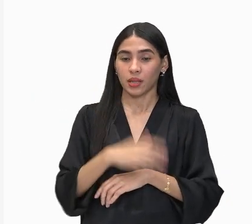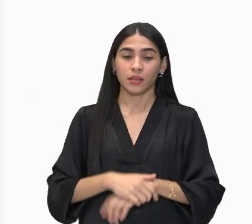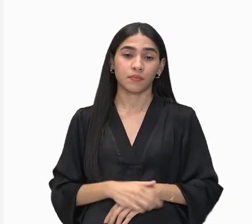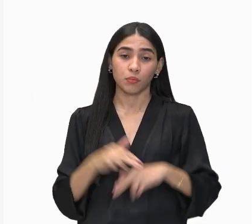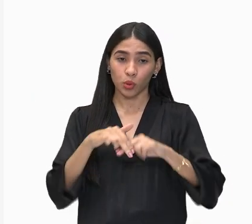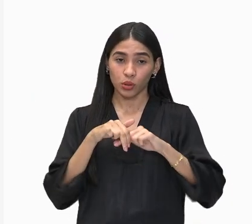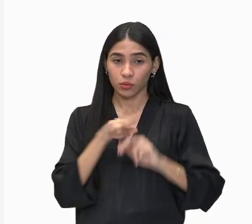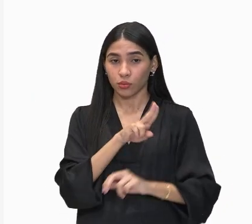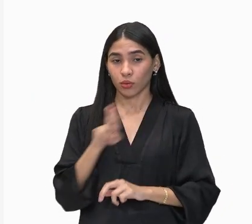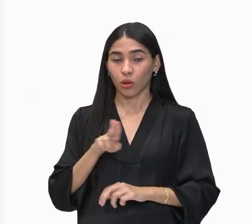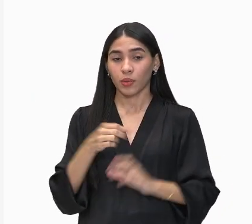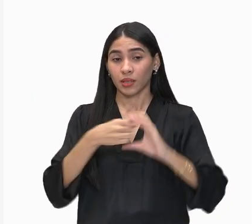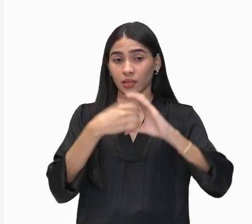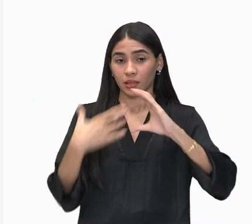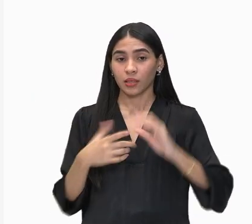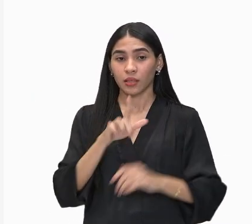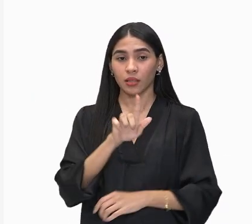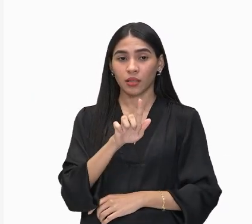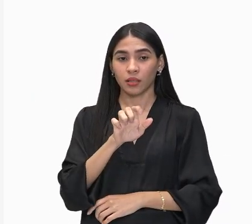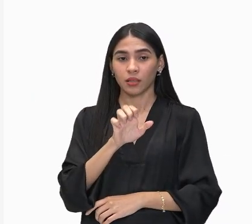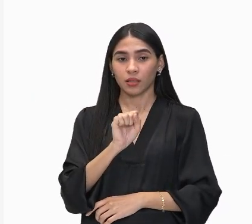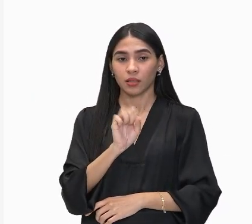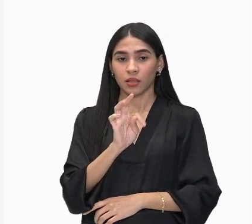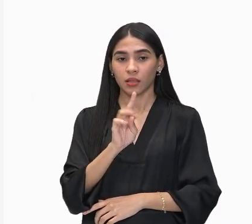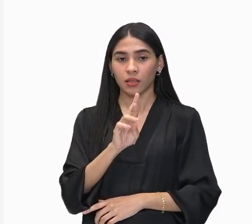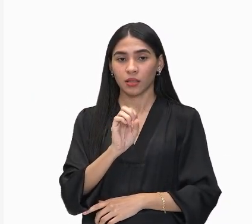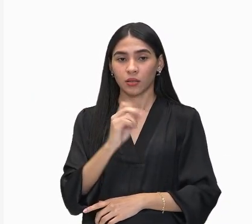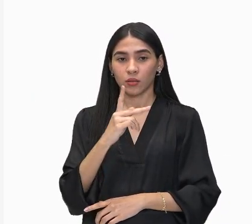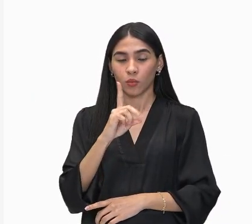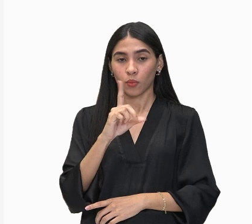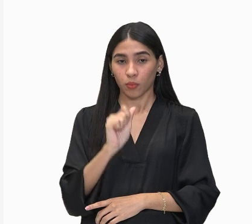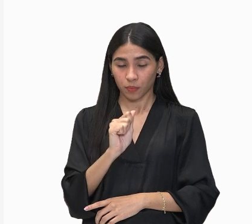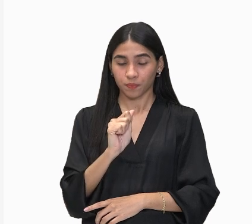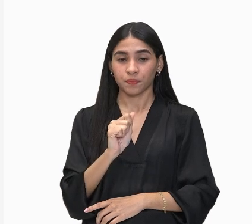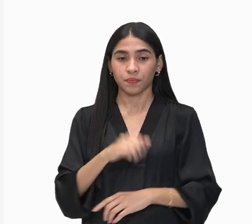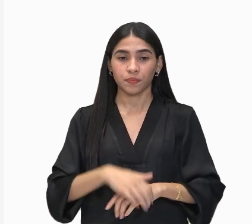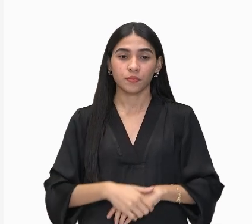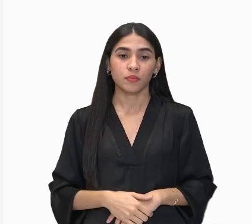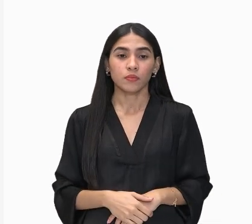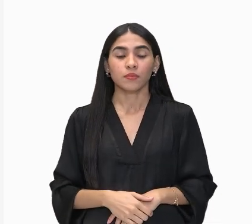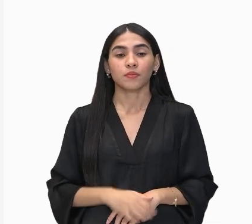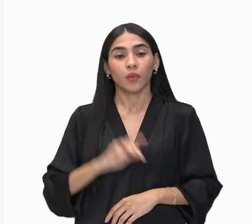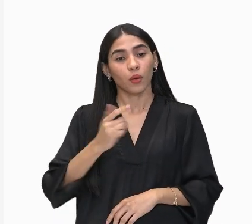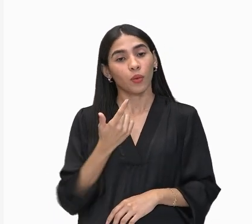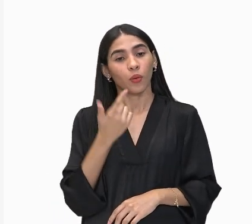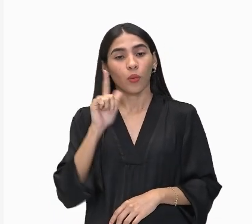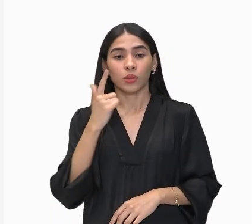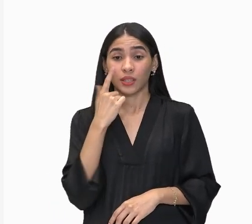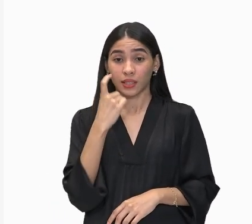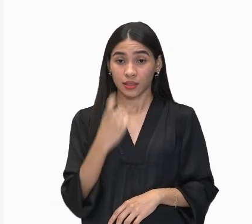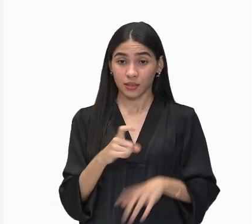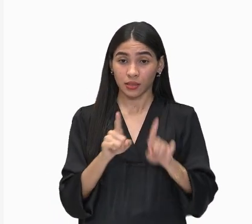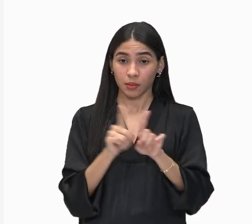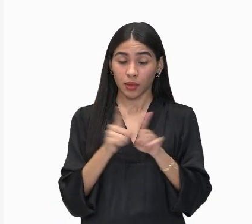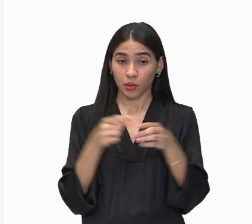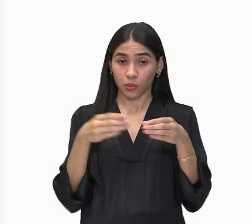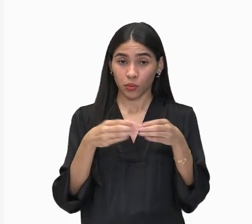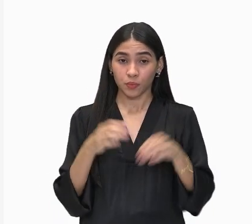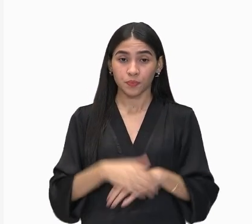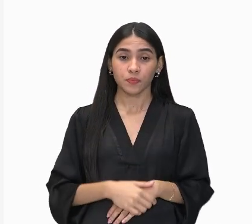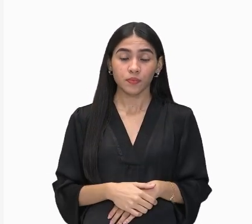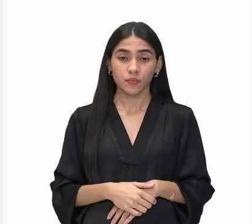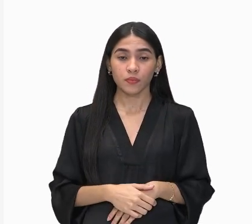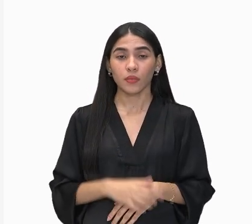nome característico de uma das funções dele em relação ao ser humano. Uma outra coisa interessante nesse grupo aí é